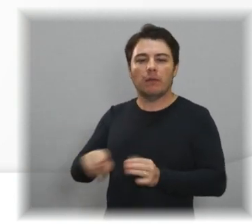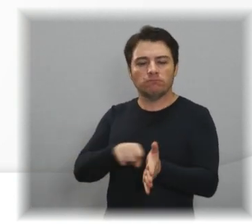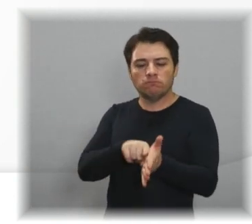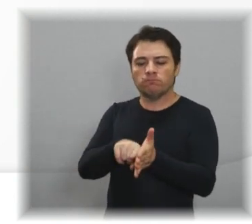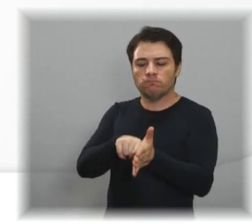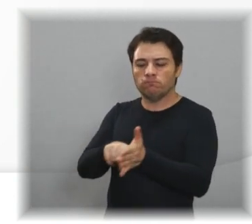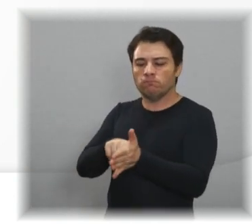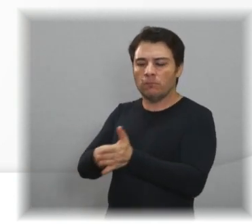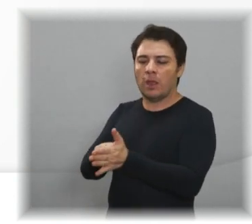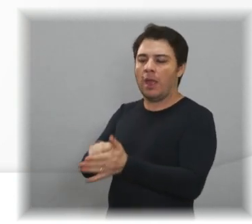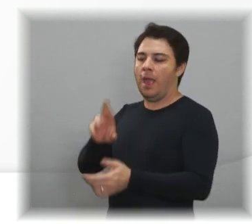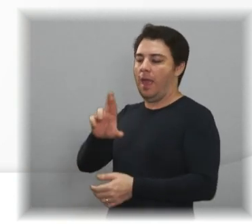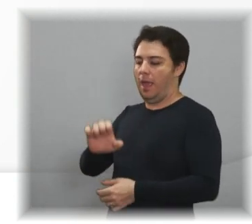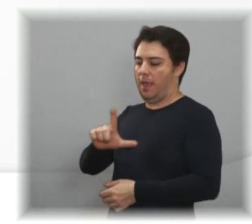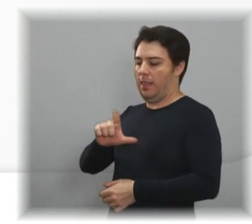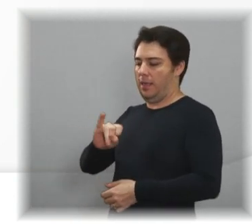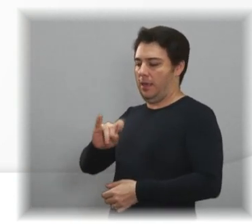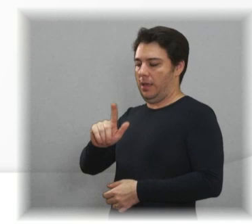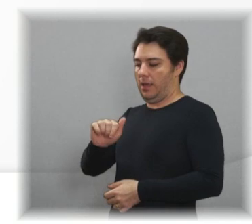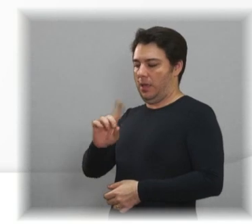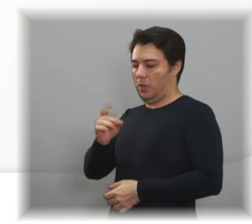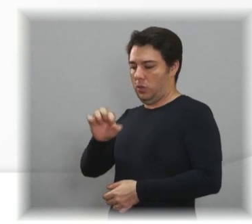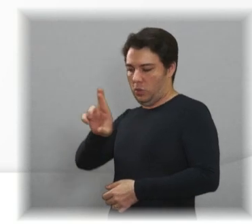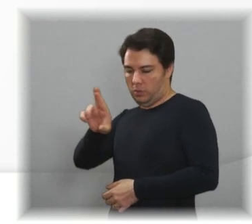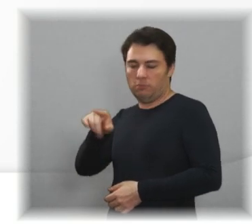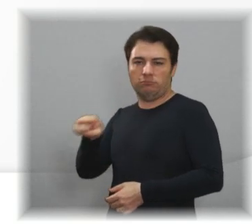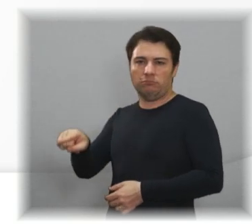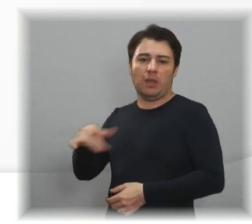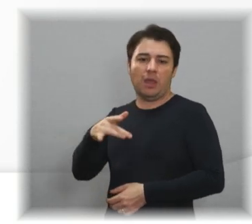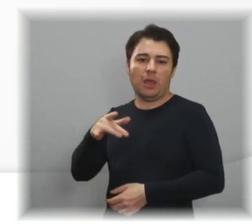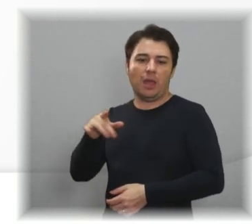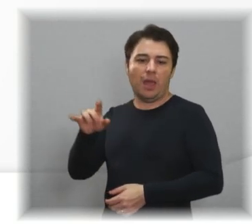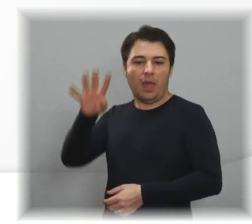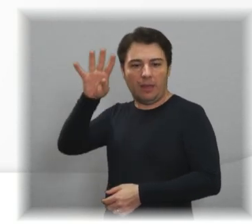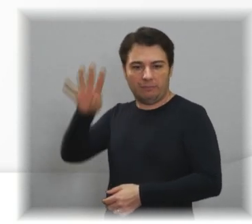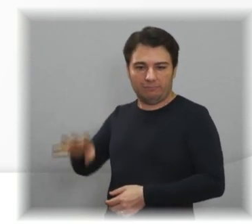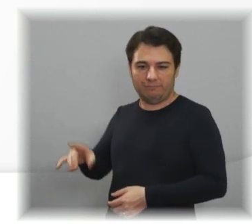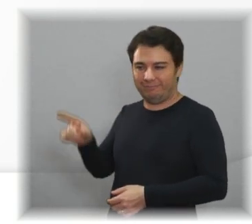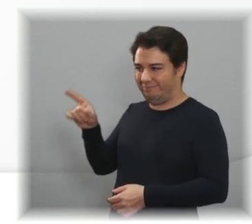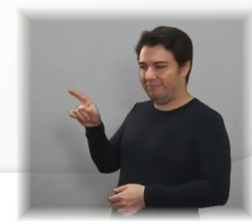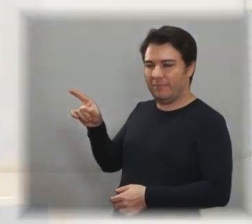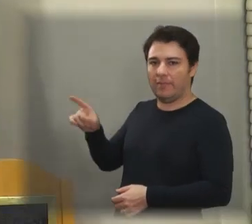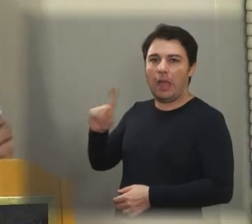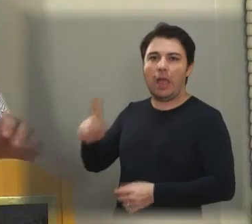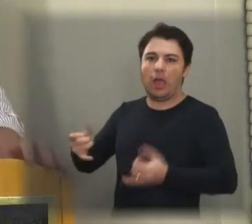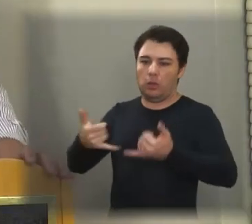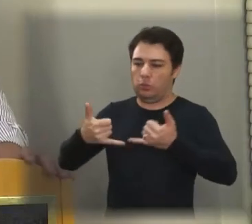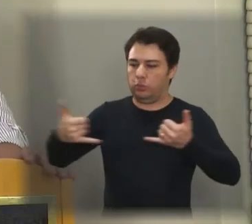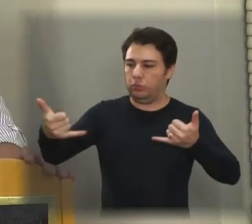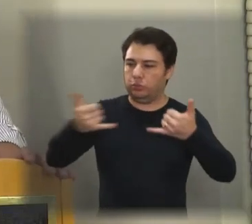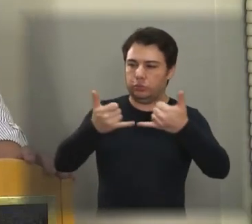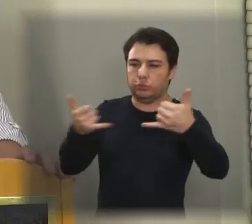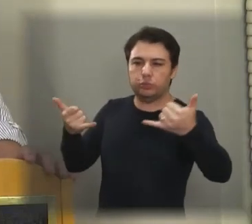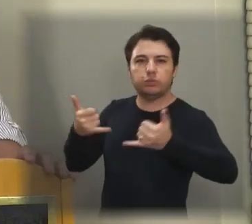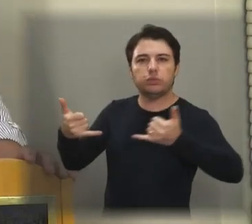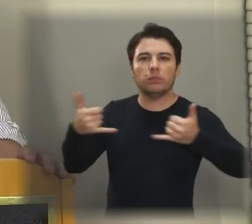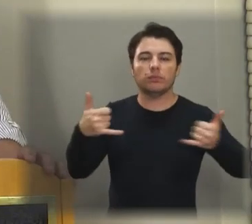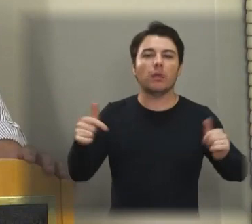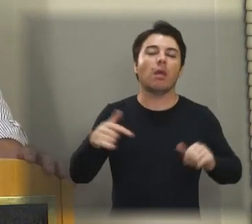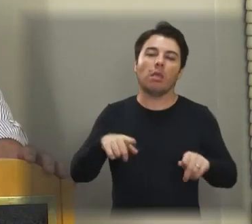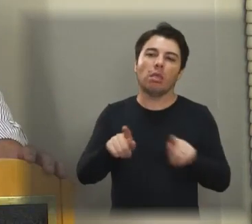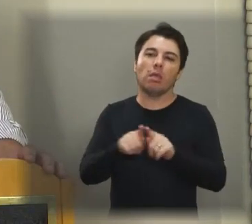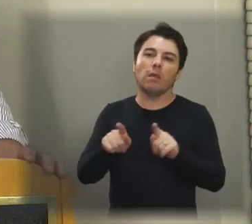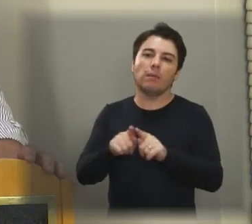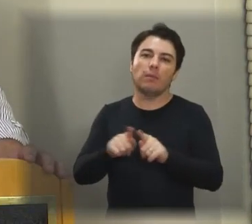da interrupção e na ponta de sinalizador que ele se interligam não sei se ele saiu do desenho que é uma Malha a restrição então nas interligações E se